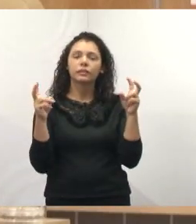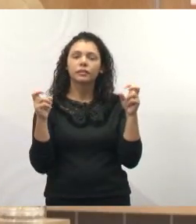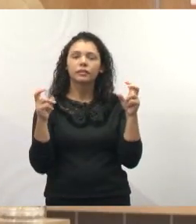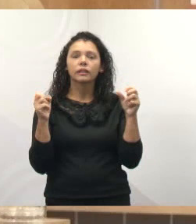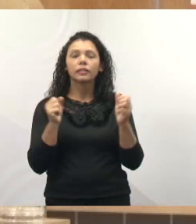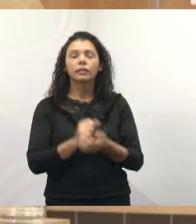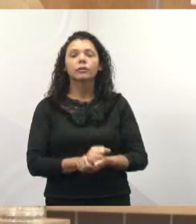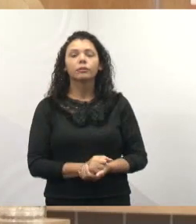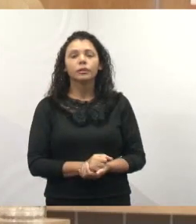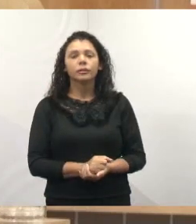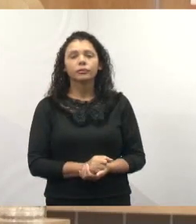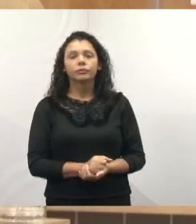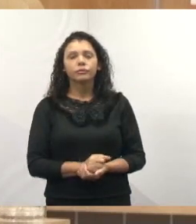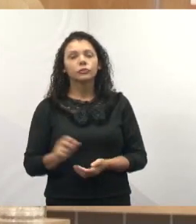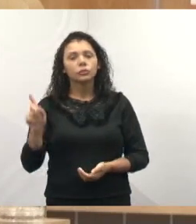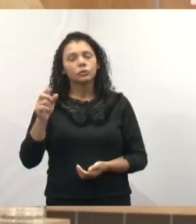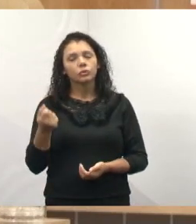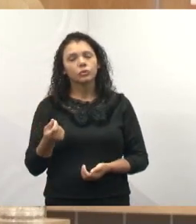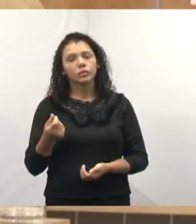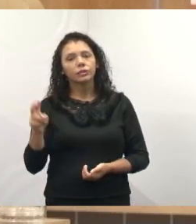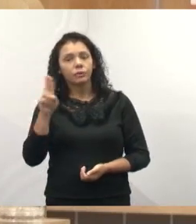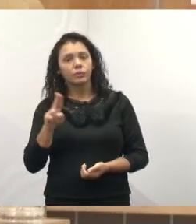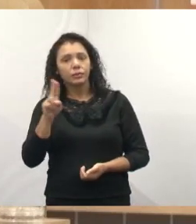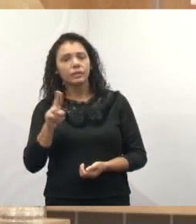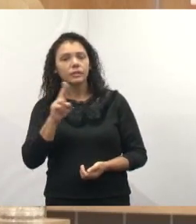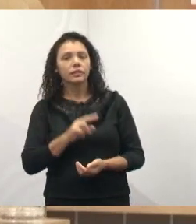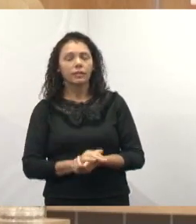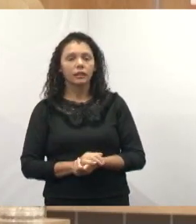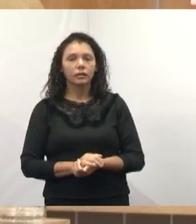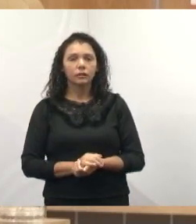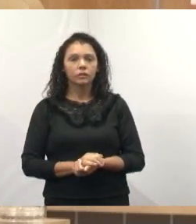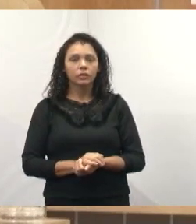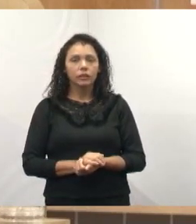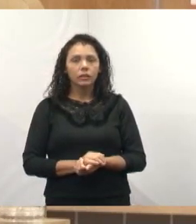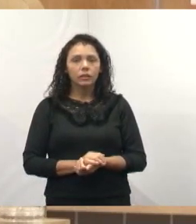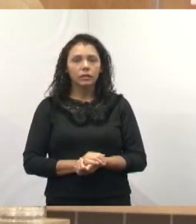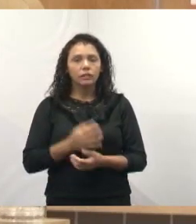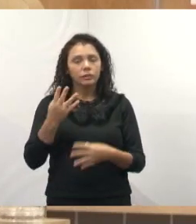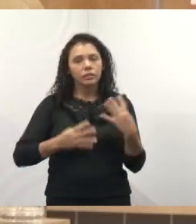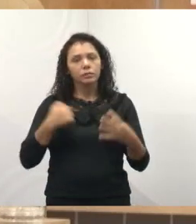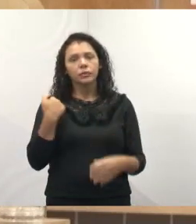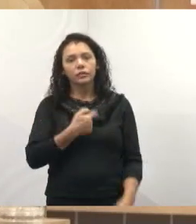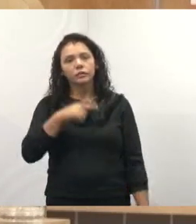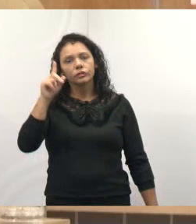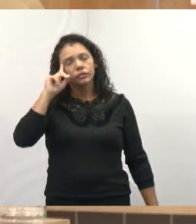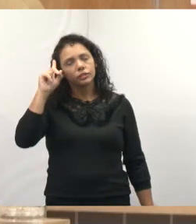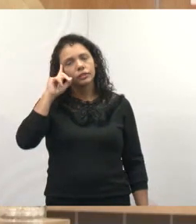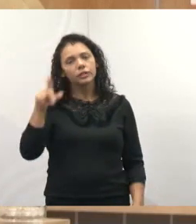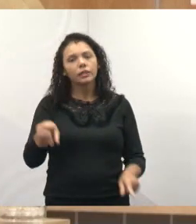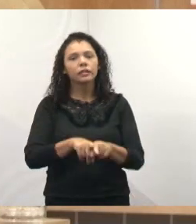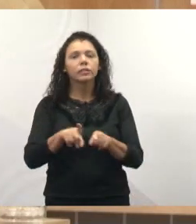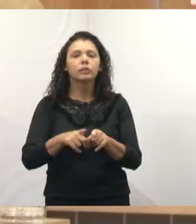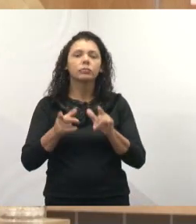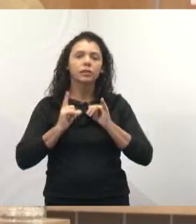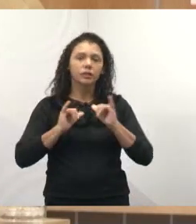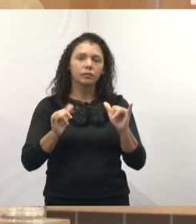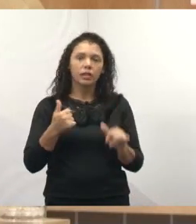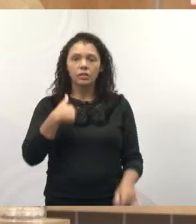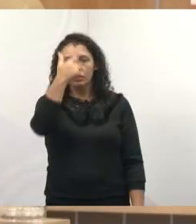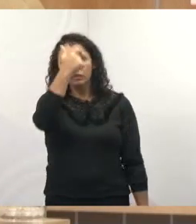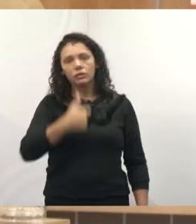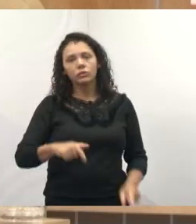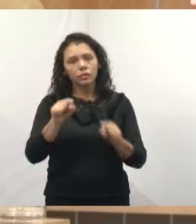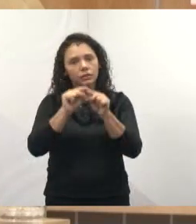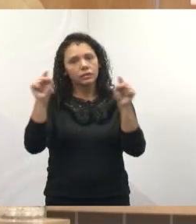o gasto com o pessoal, que interfere no nosso dia a dia, e aí eu me coloco também na condição de servidor concursado